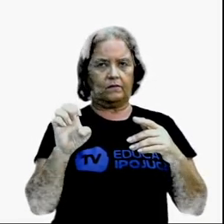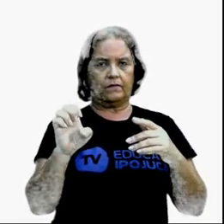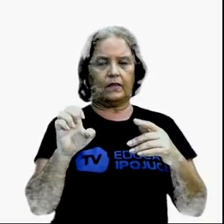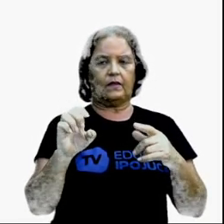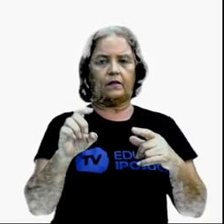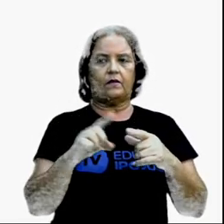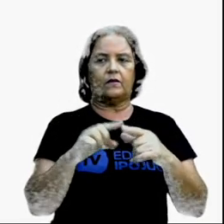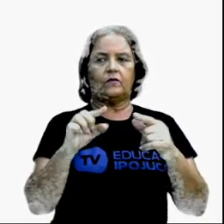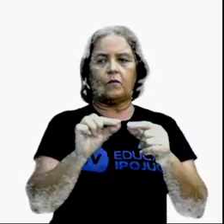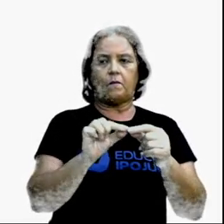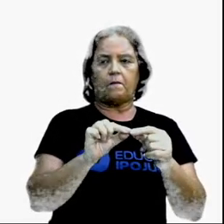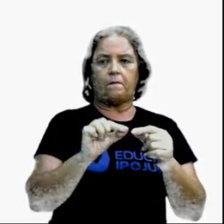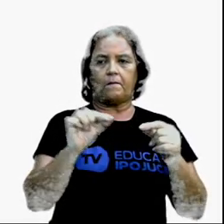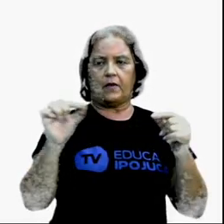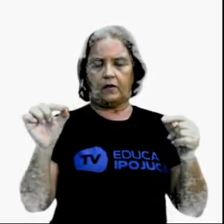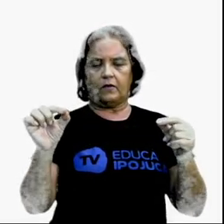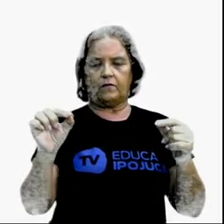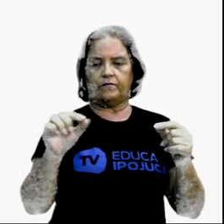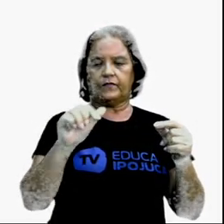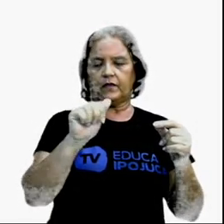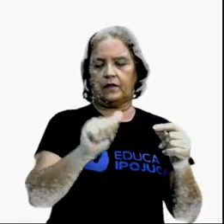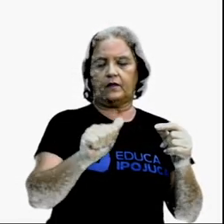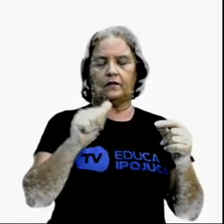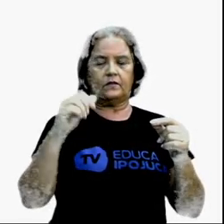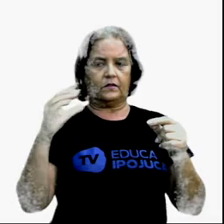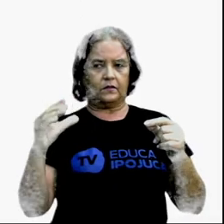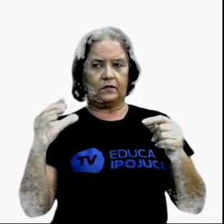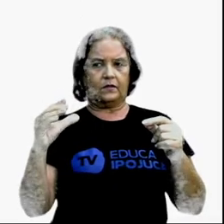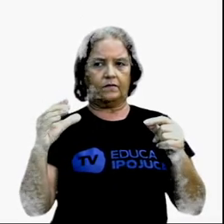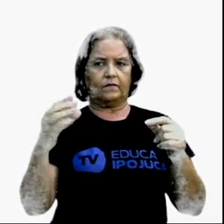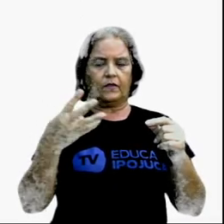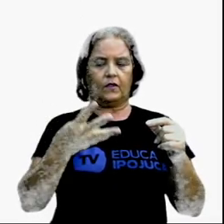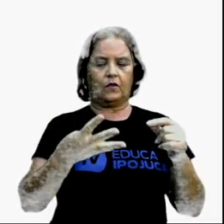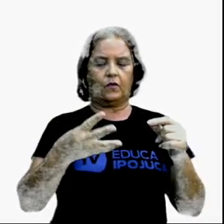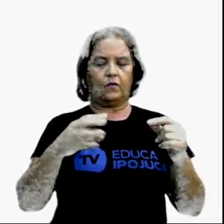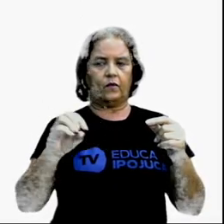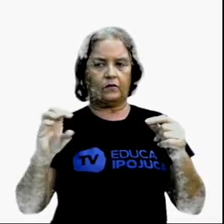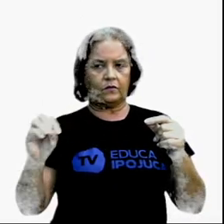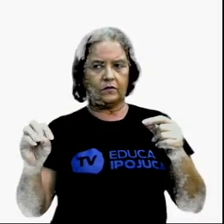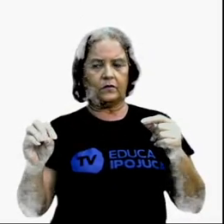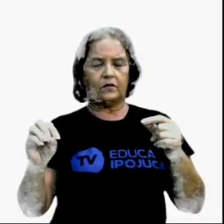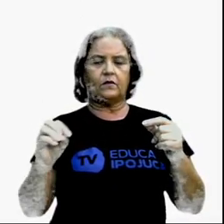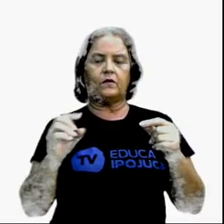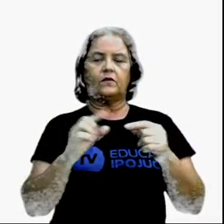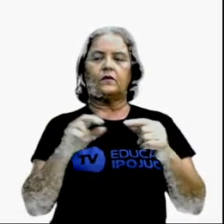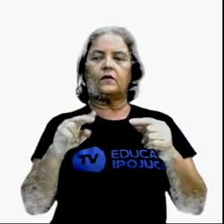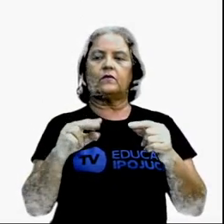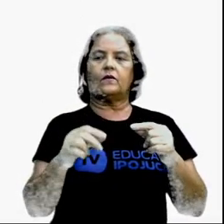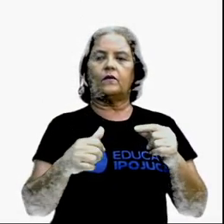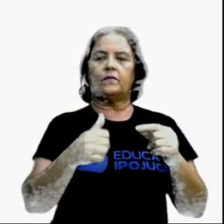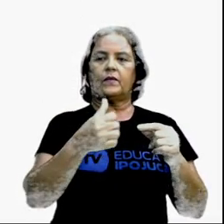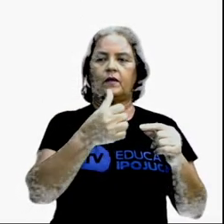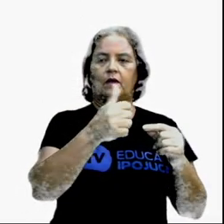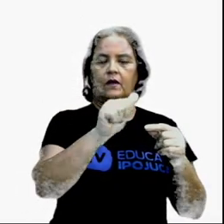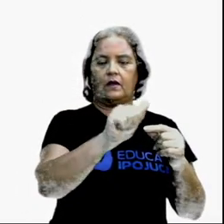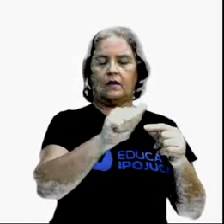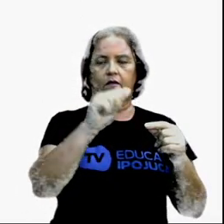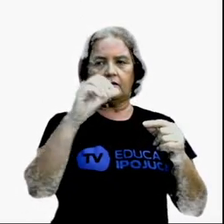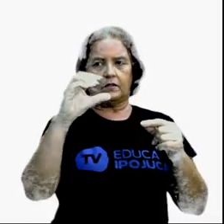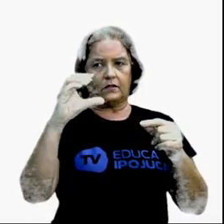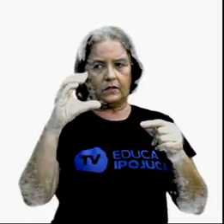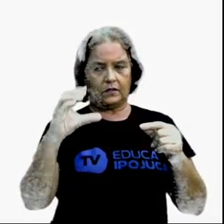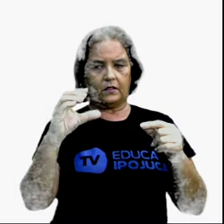maior, que é AC, 400, está para EC, que é 160. Qual a